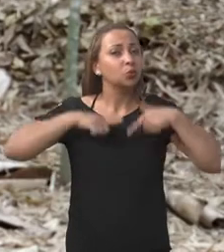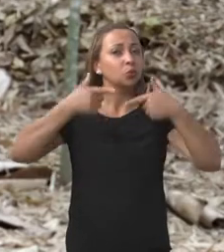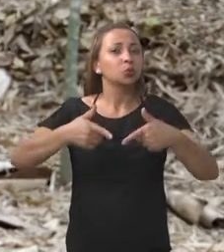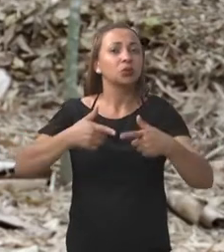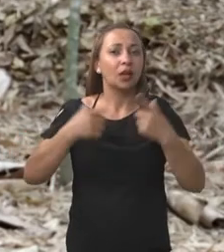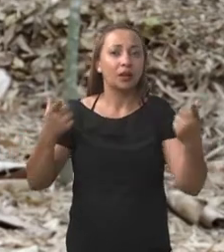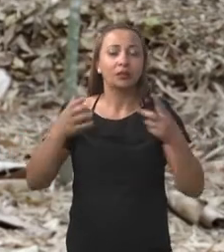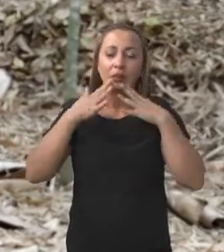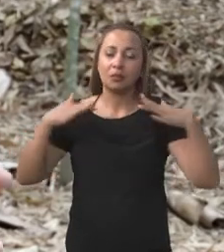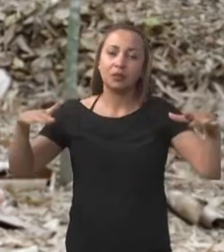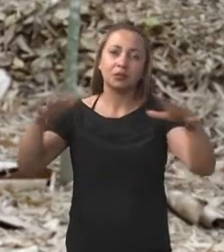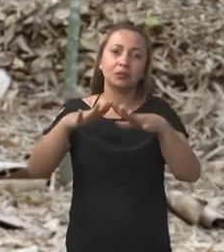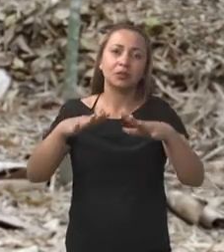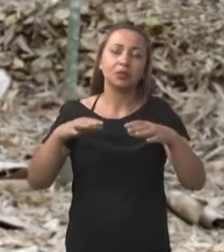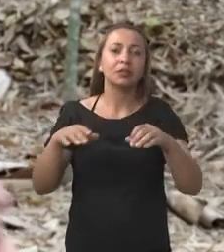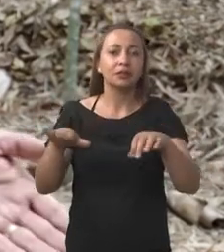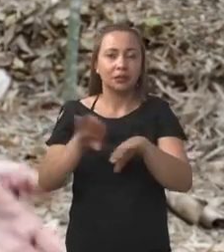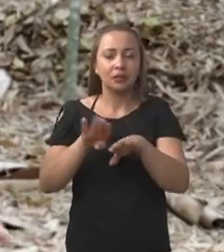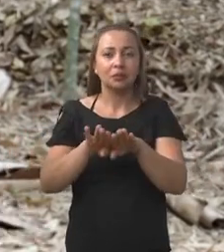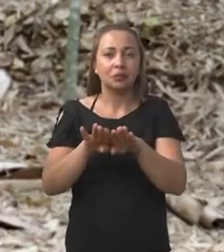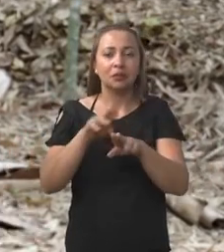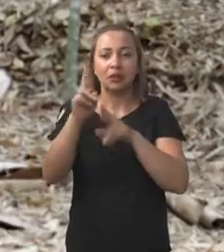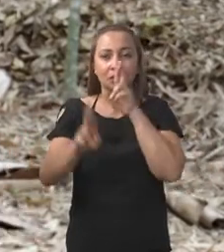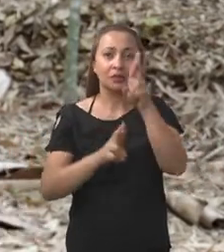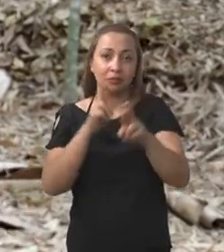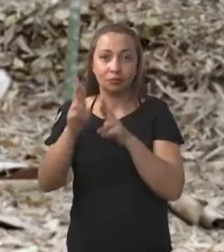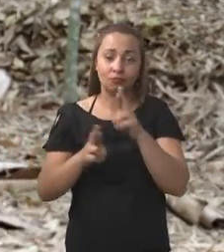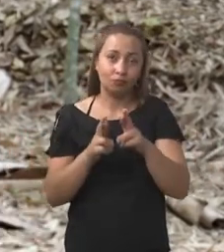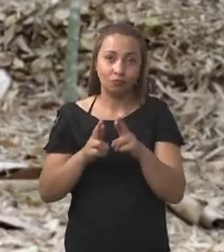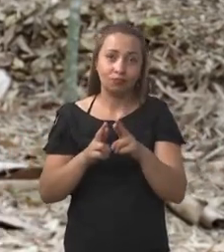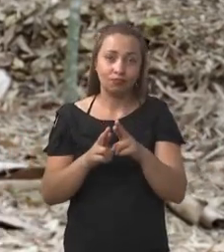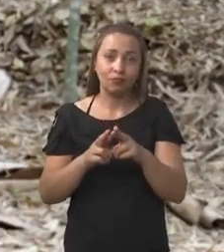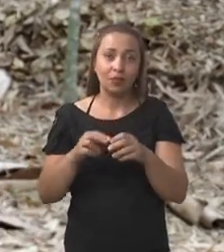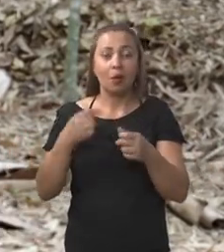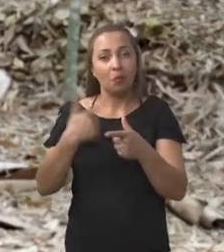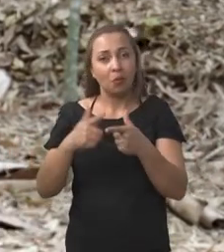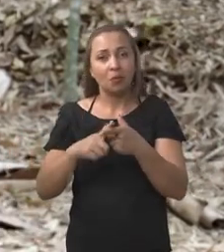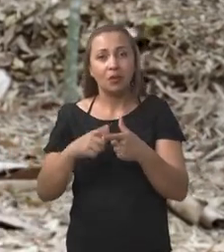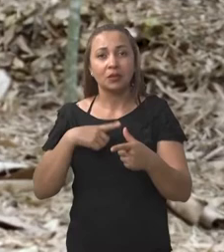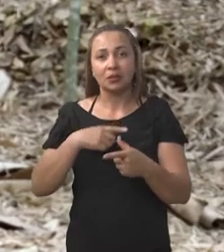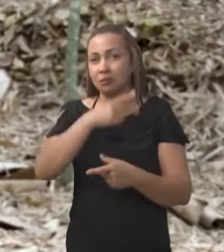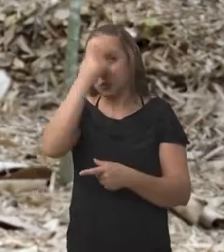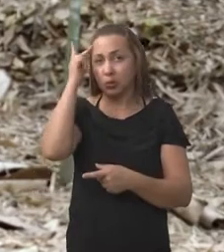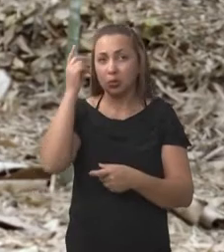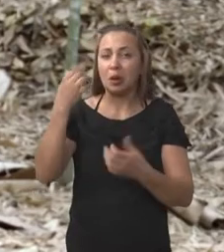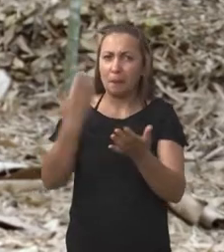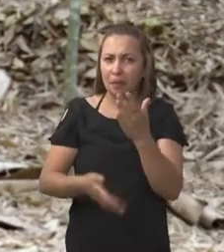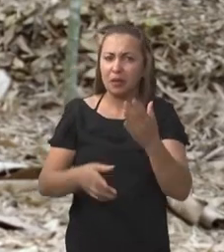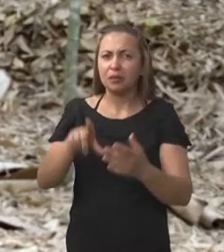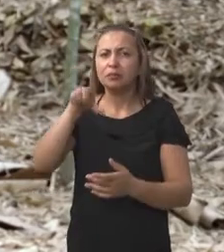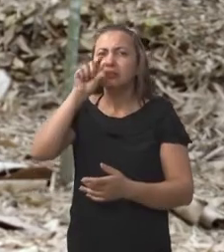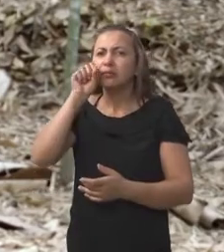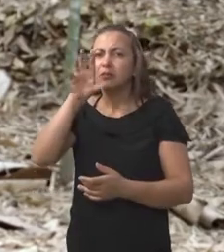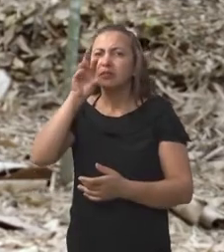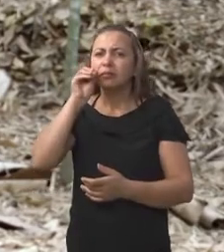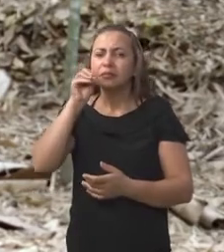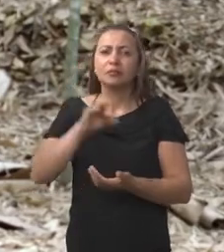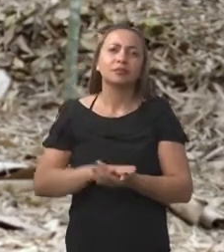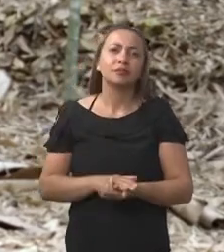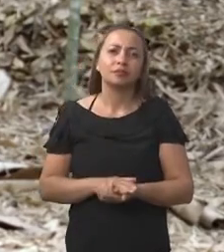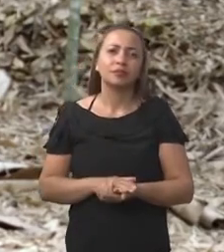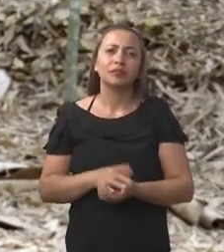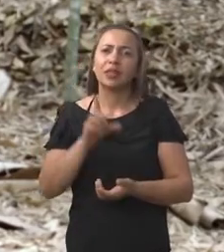luta contra a pandemia, sobretudo em relação às sequelas nos pacientes. Você conhece alguém que teve perda do olfato?